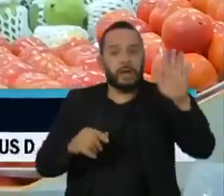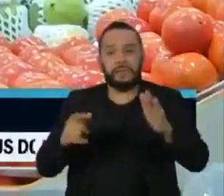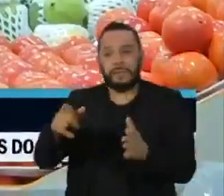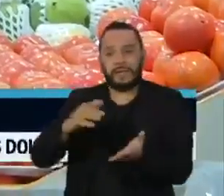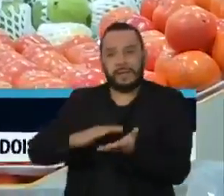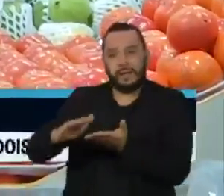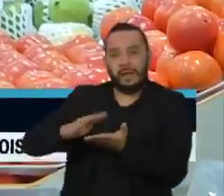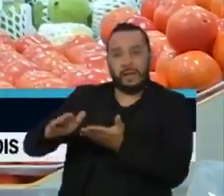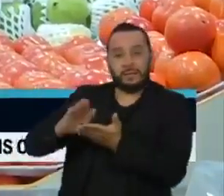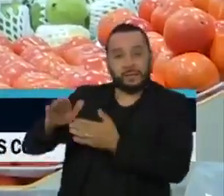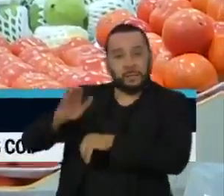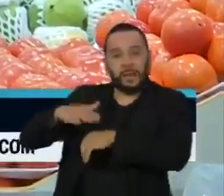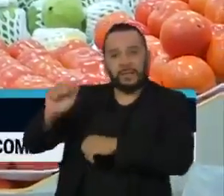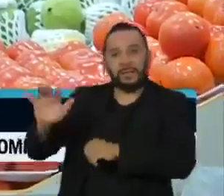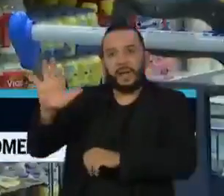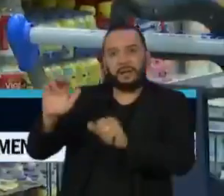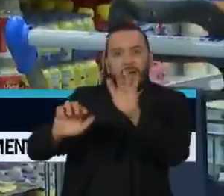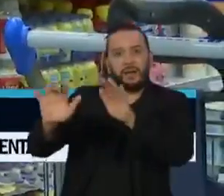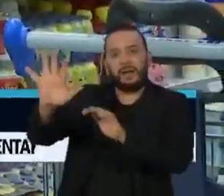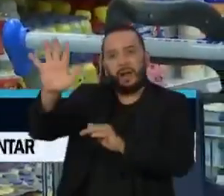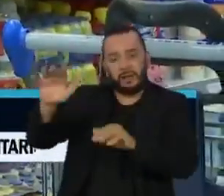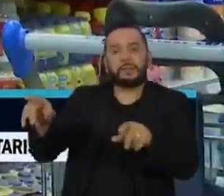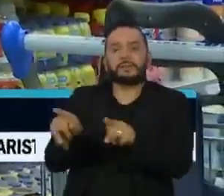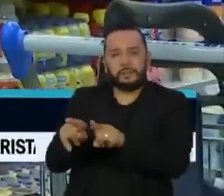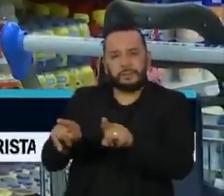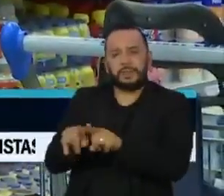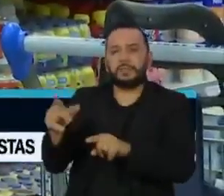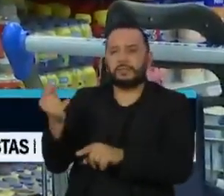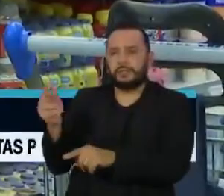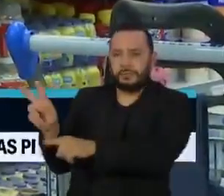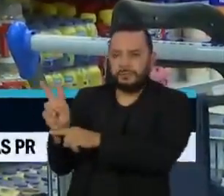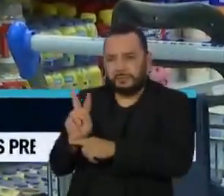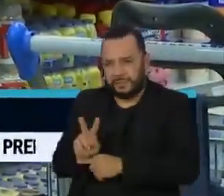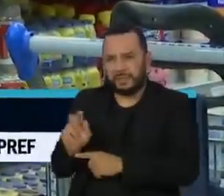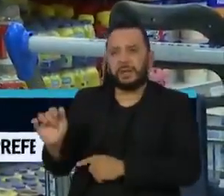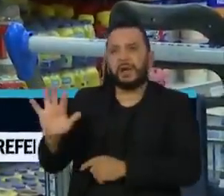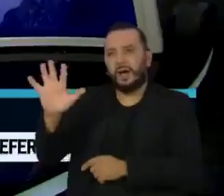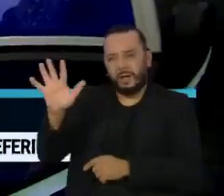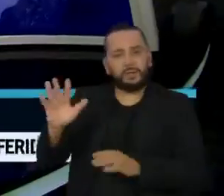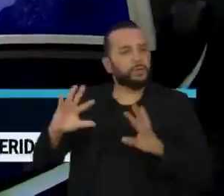e, portanto, encarece o crédito. O crediário que você vai tomar fica mais caro.